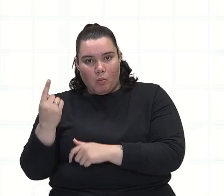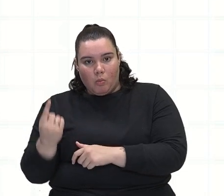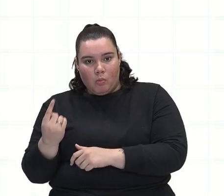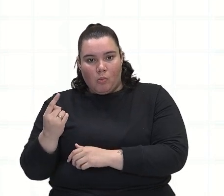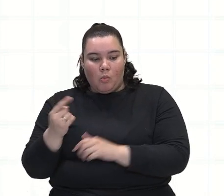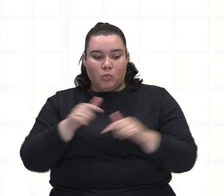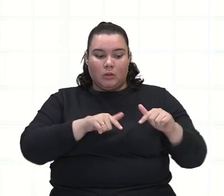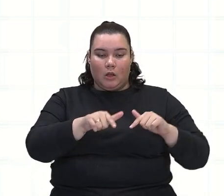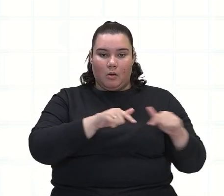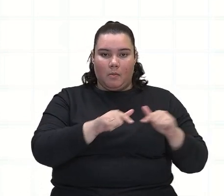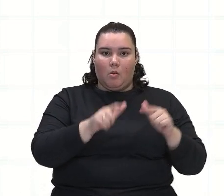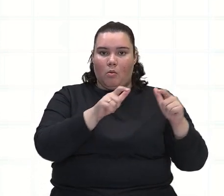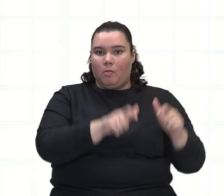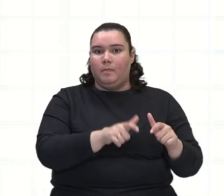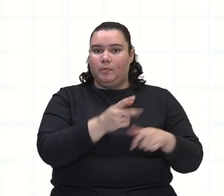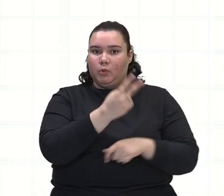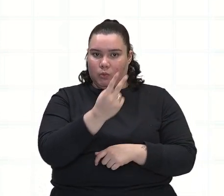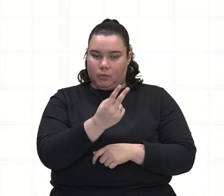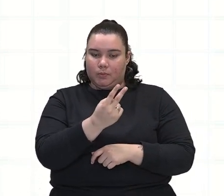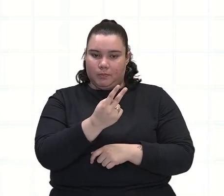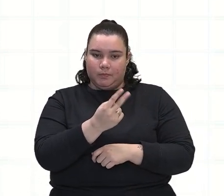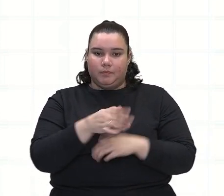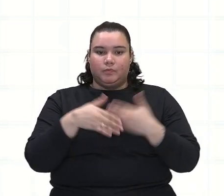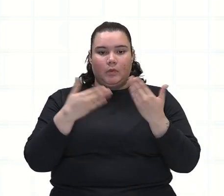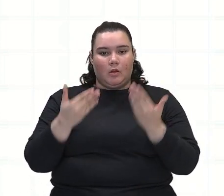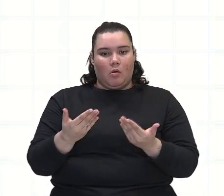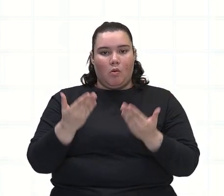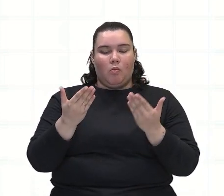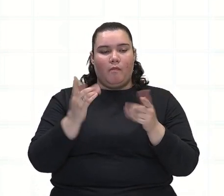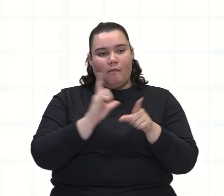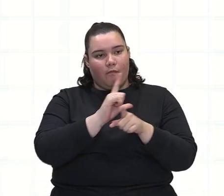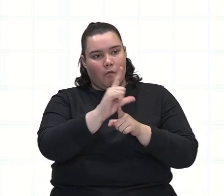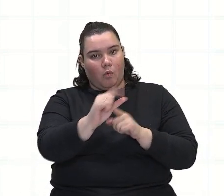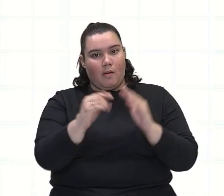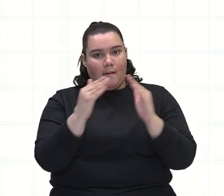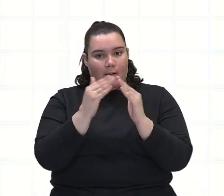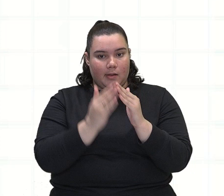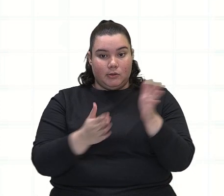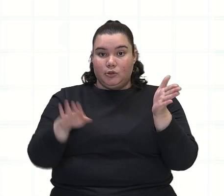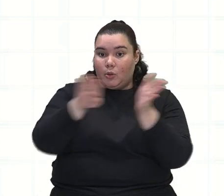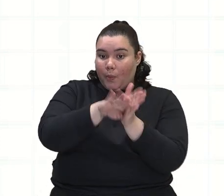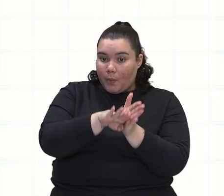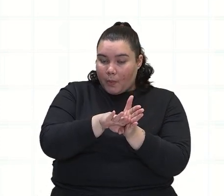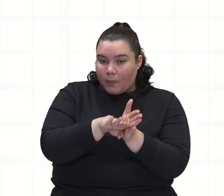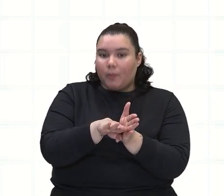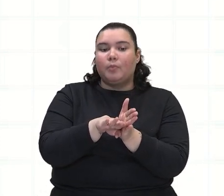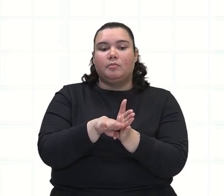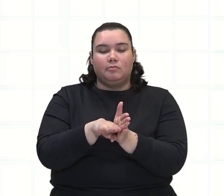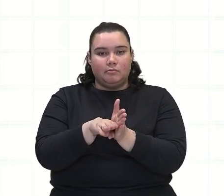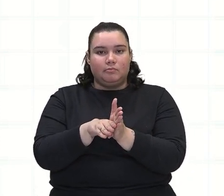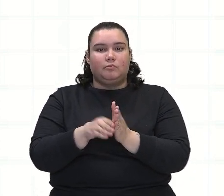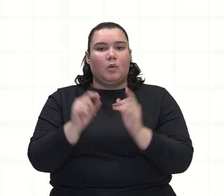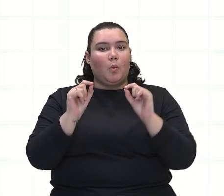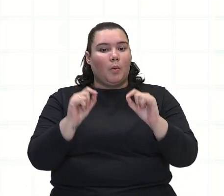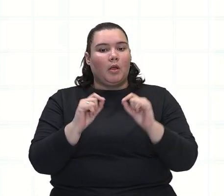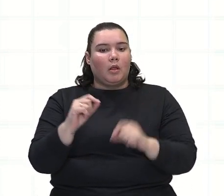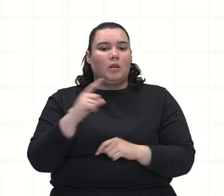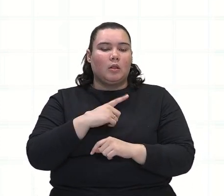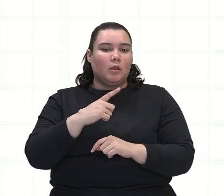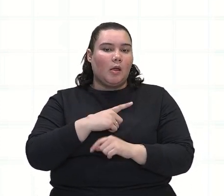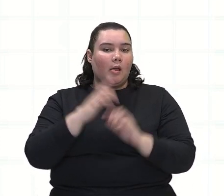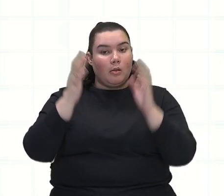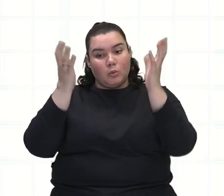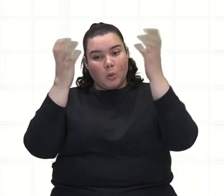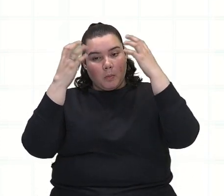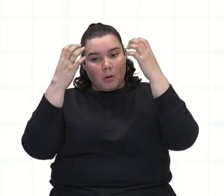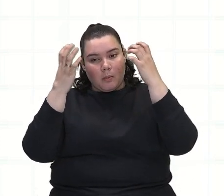que é lá na obra, né? E ele voltou para sua casa. Quando chegou em casa, ele realizou mais algumas ações,